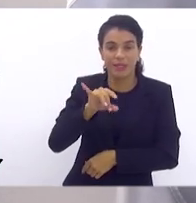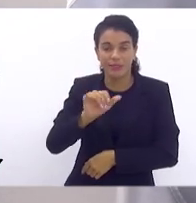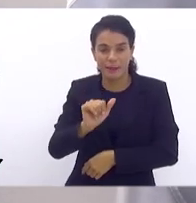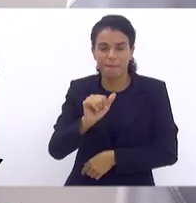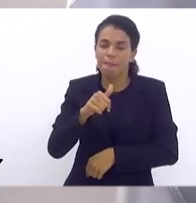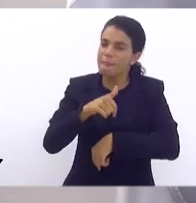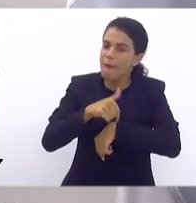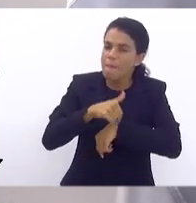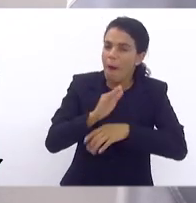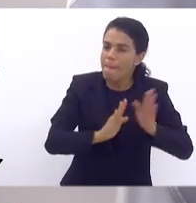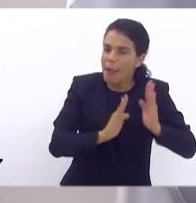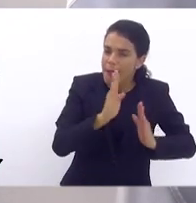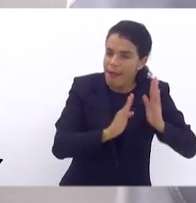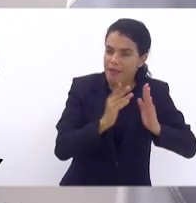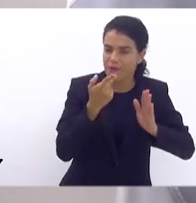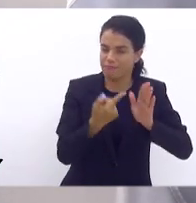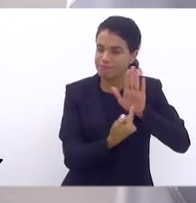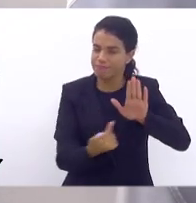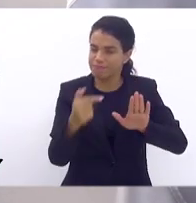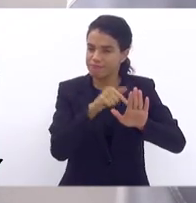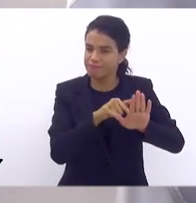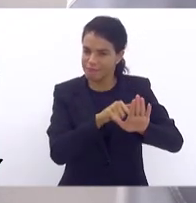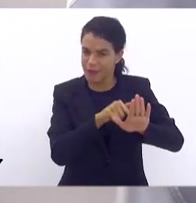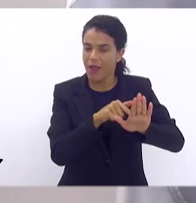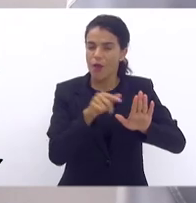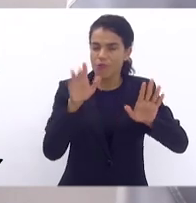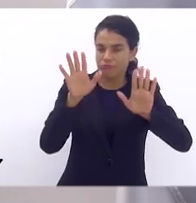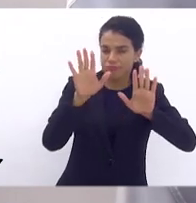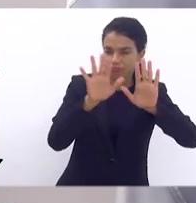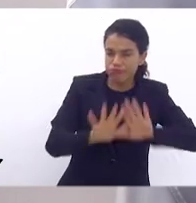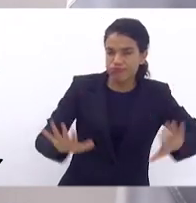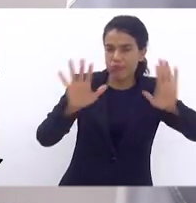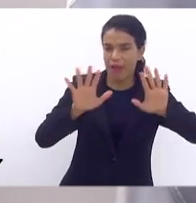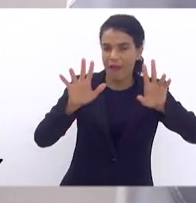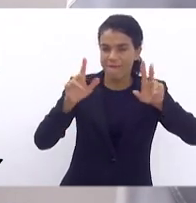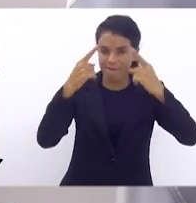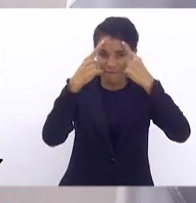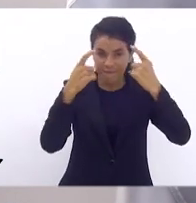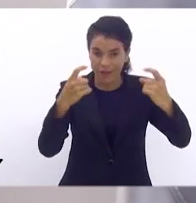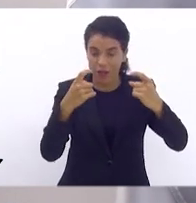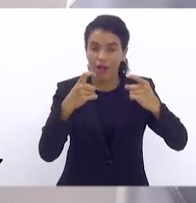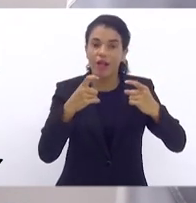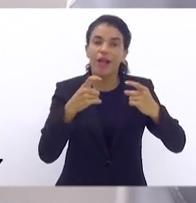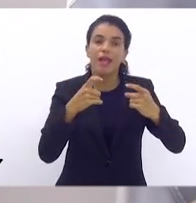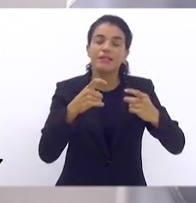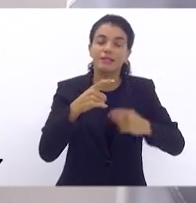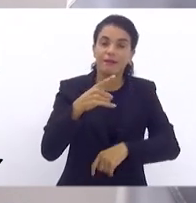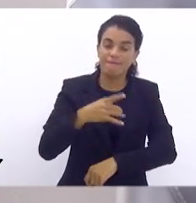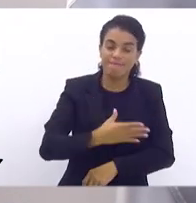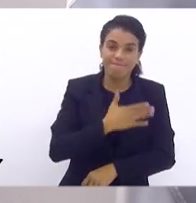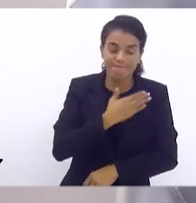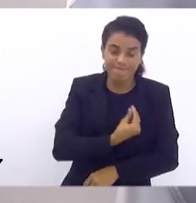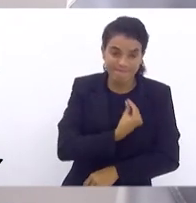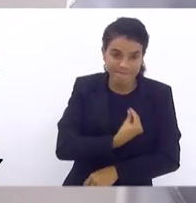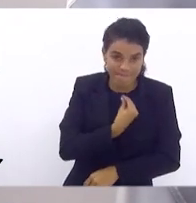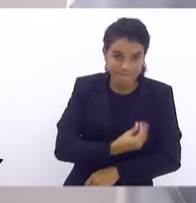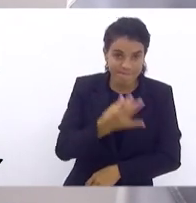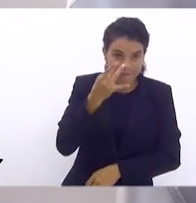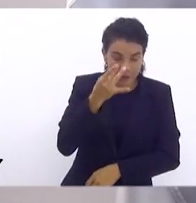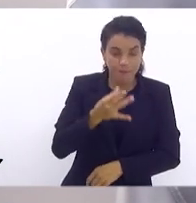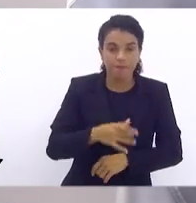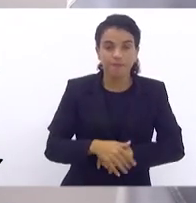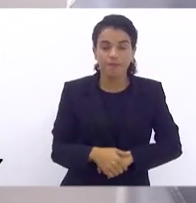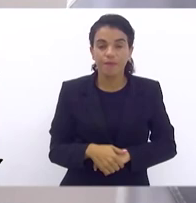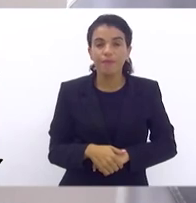determinado momento fazendo uma analogia aqui com a violência contra mulher fora do Meio digital é se